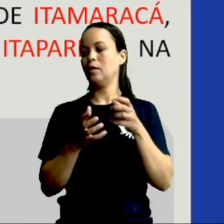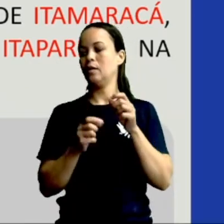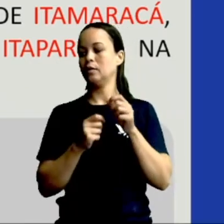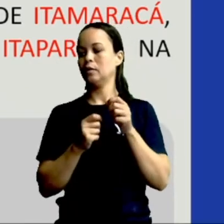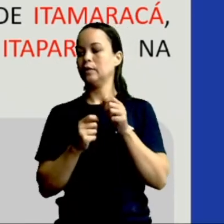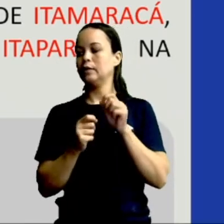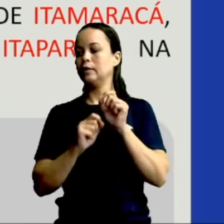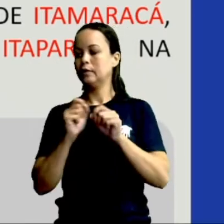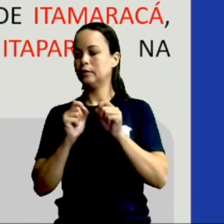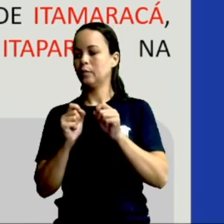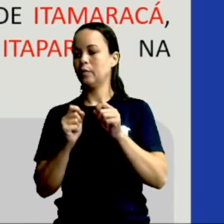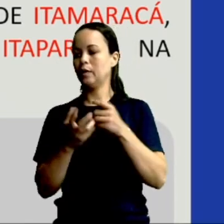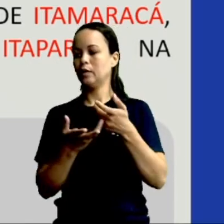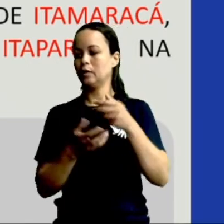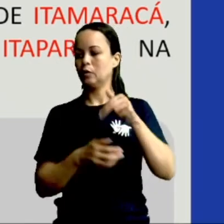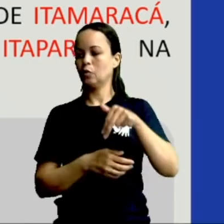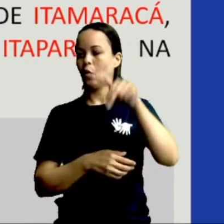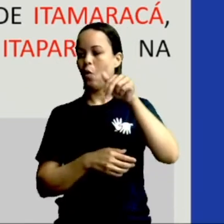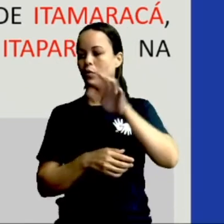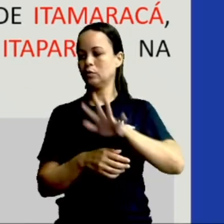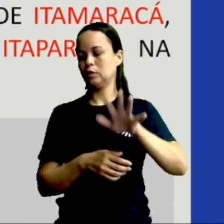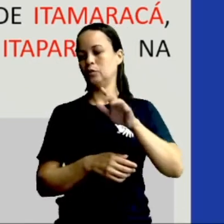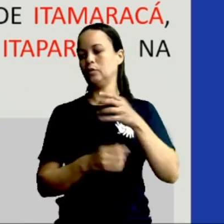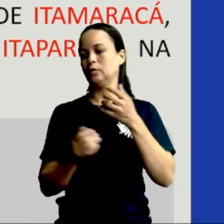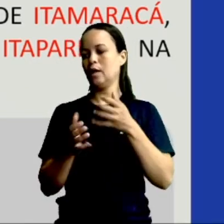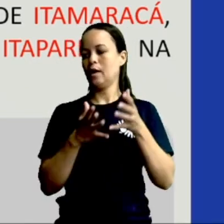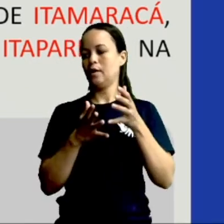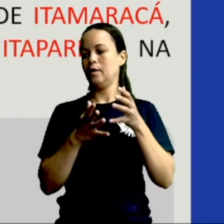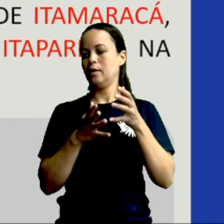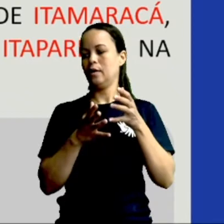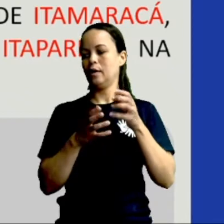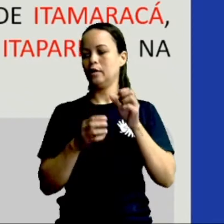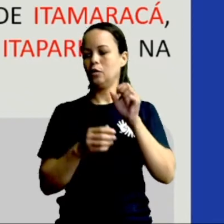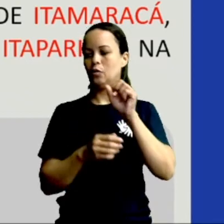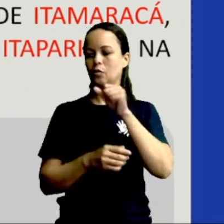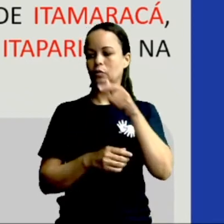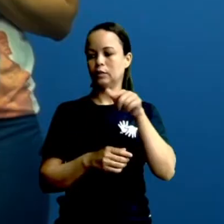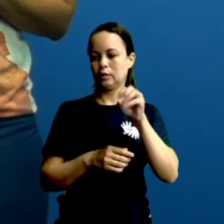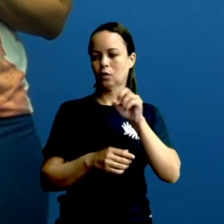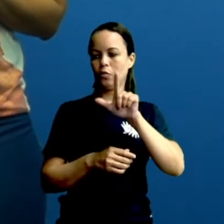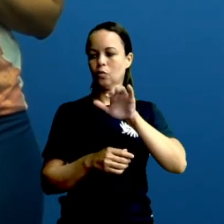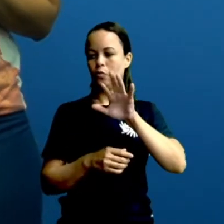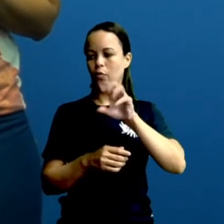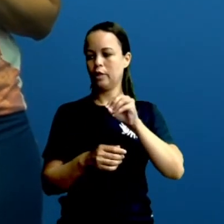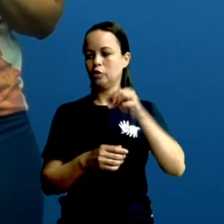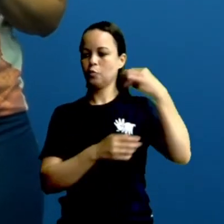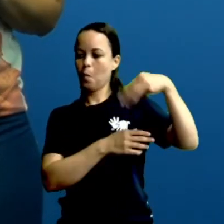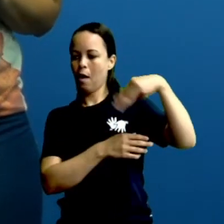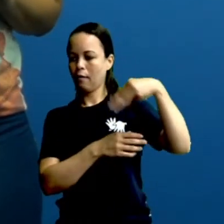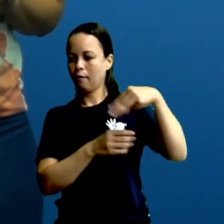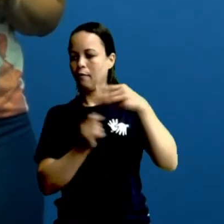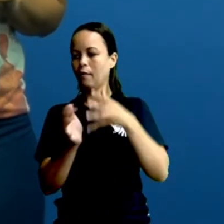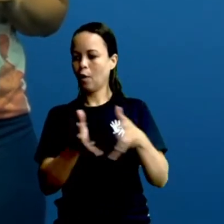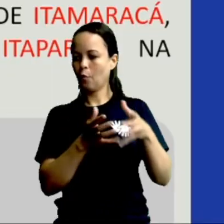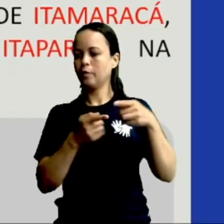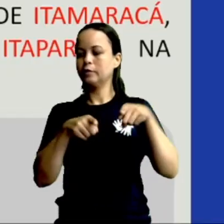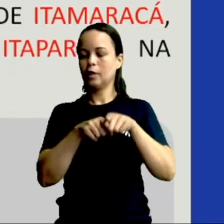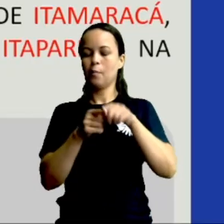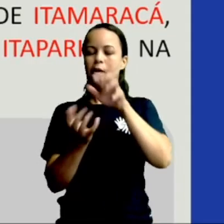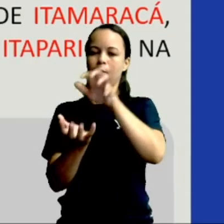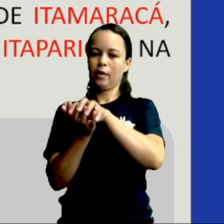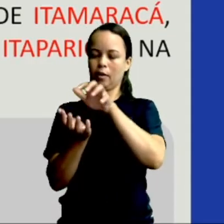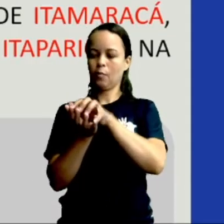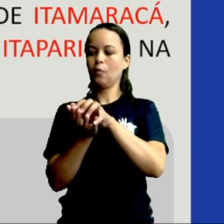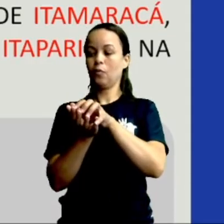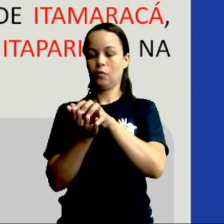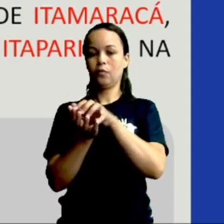de Itaparica, que fica na Bahia. E aí, para você, eu trouxe na imagem o Forte Orange,